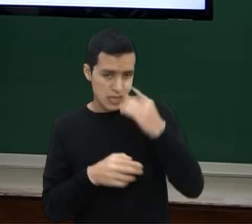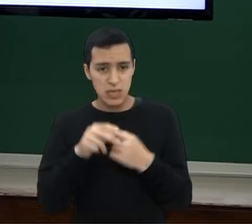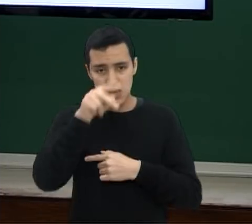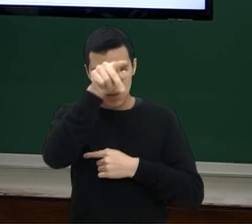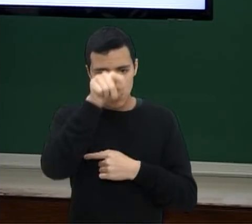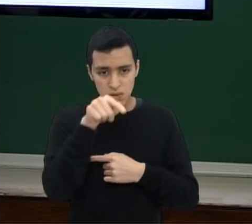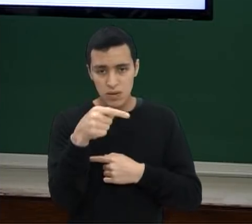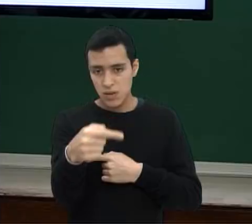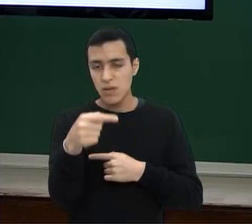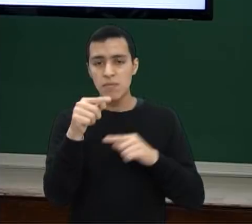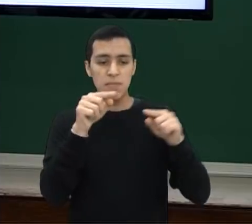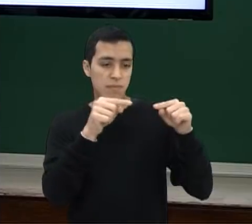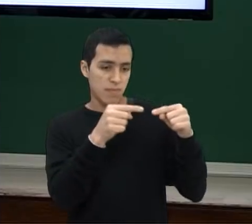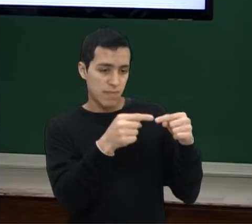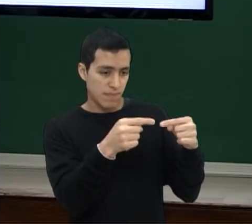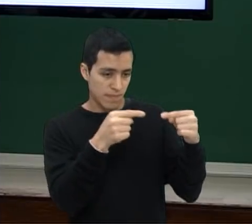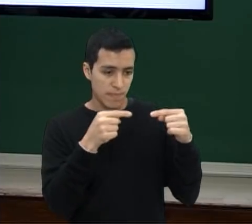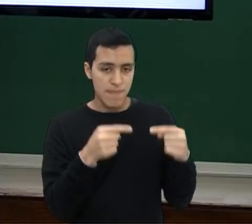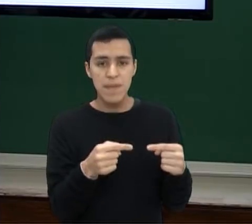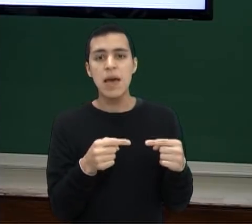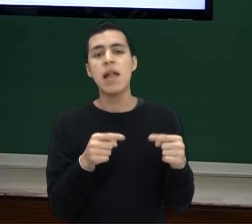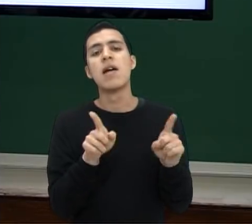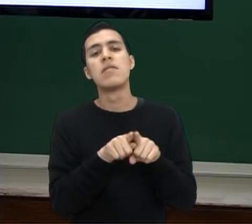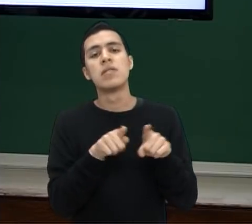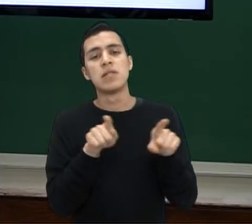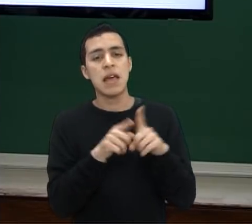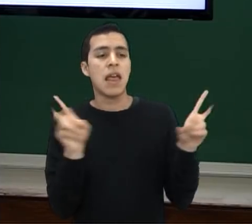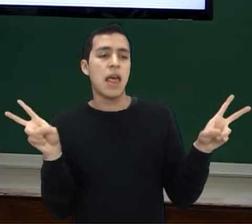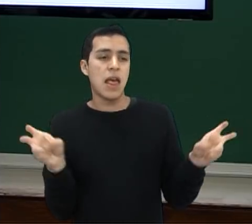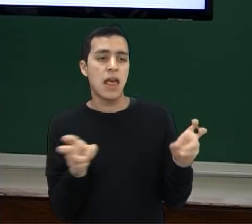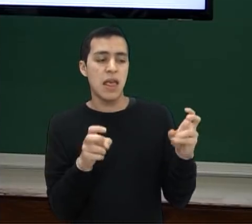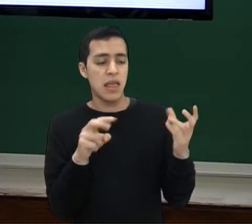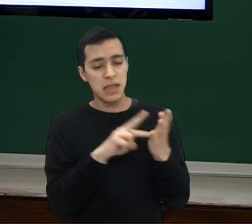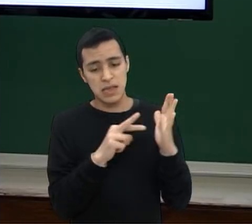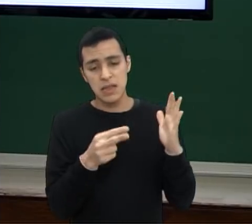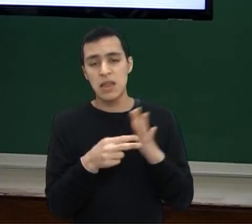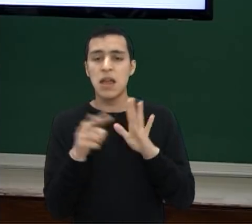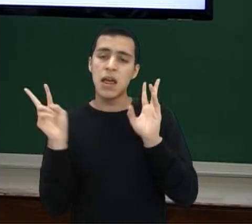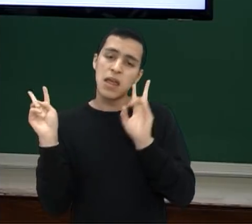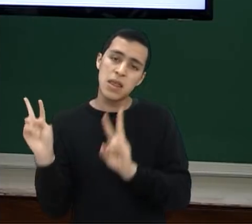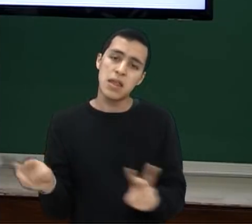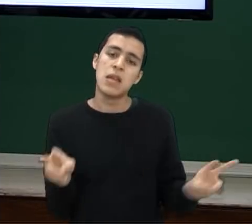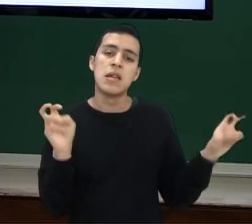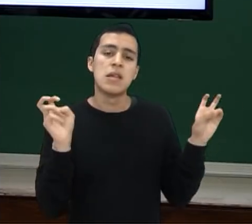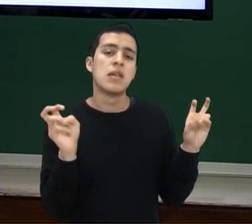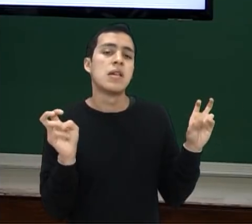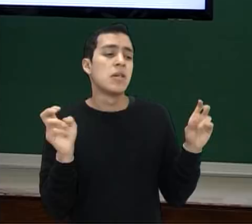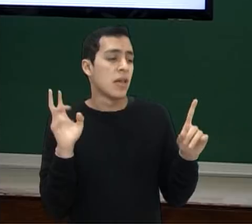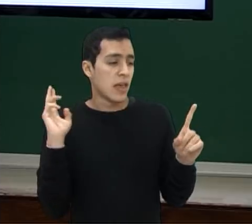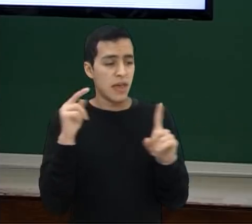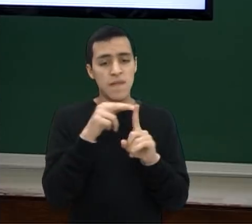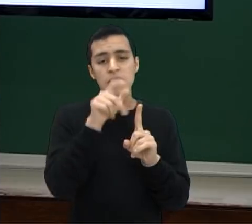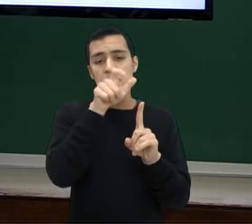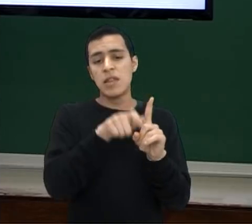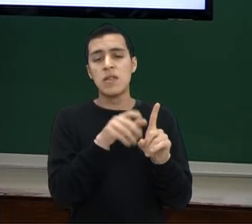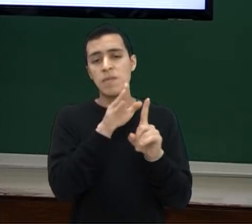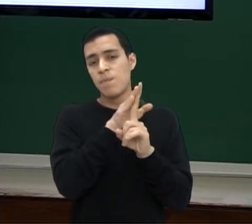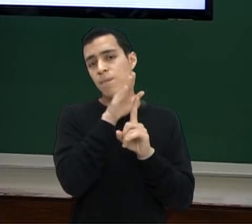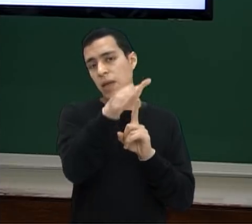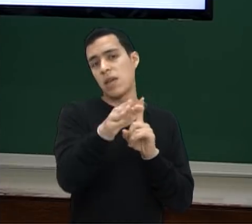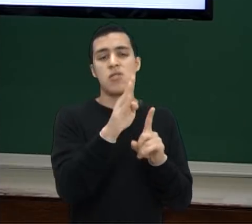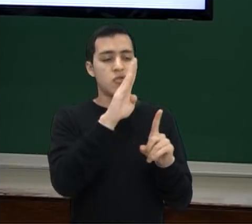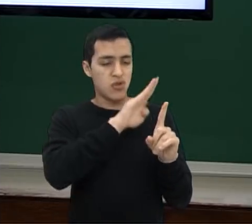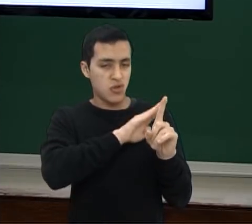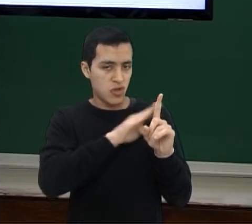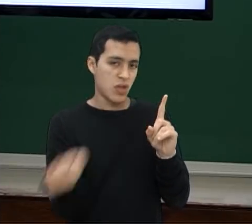pontos, parágrafo, travessão e aspas são marcas de citação que referenciam a fala de alguém, de outra